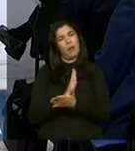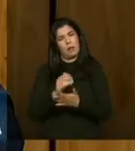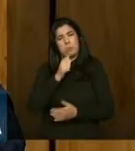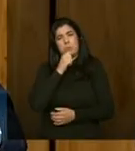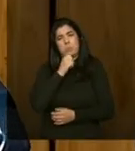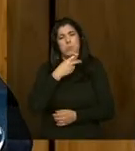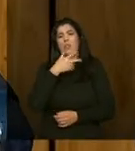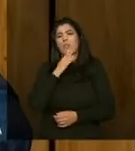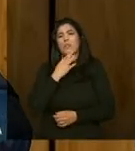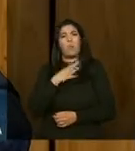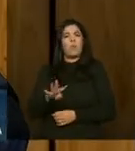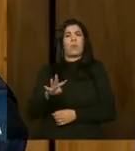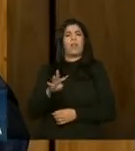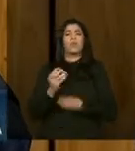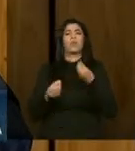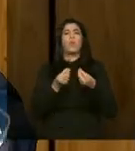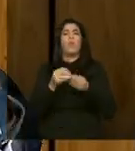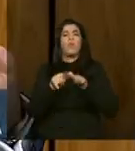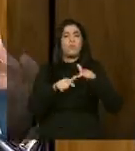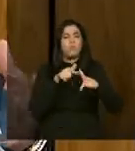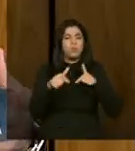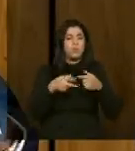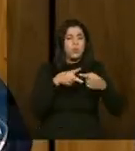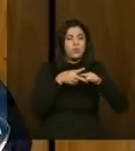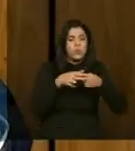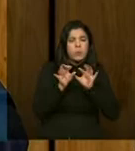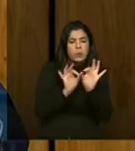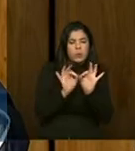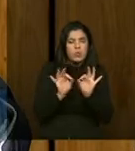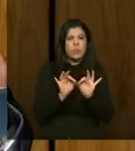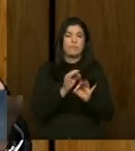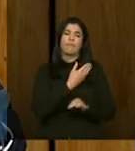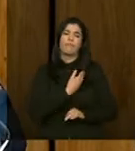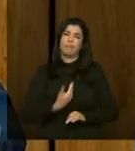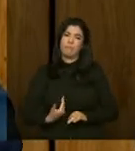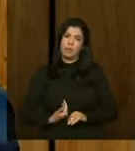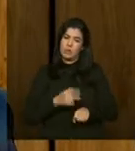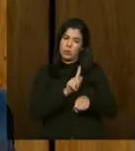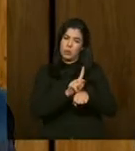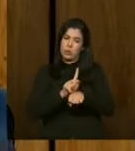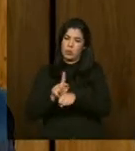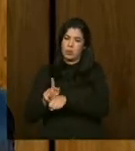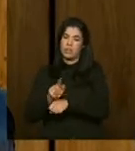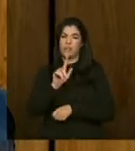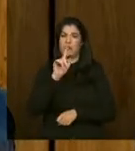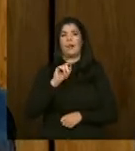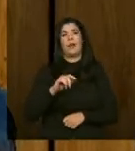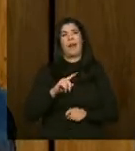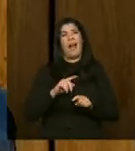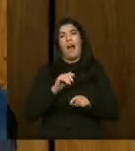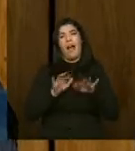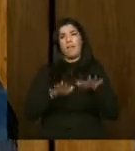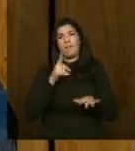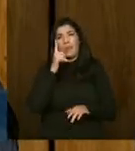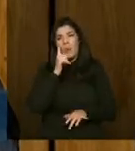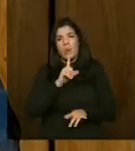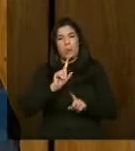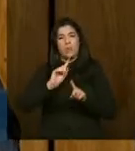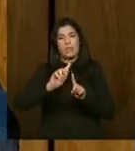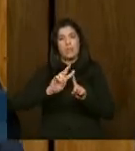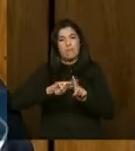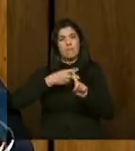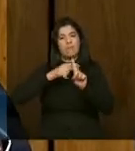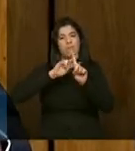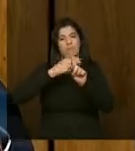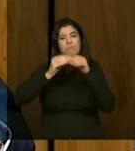os mecanismos de governo, as ingerências, as relações, talvez elas não possam ser implementadas, mas